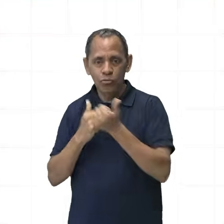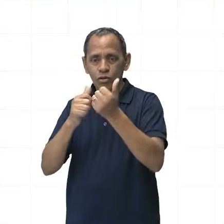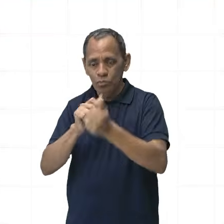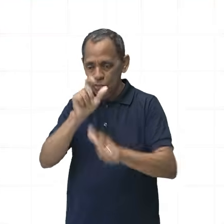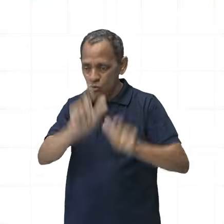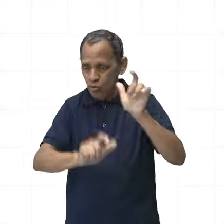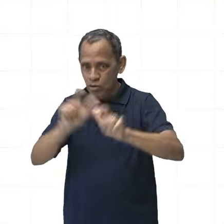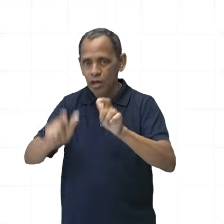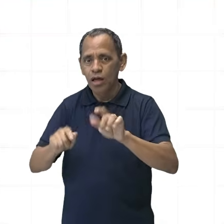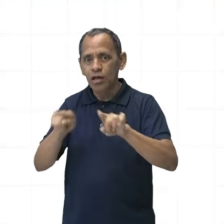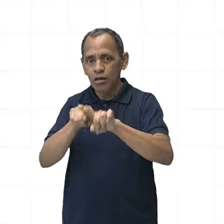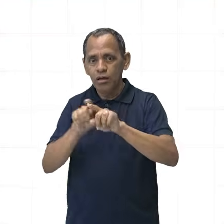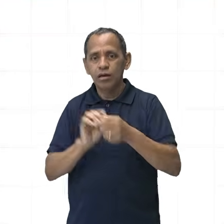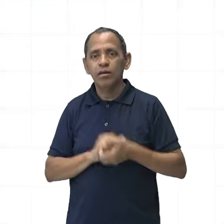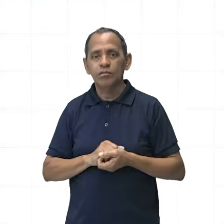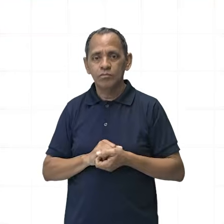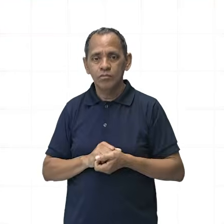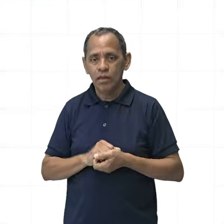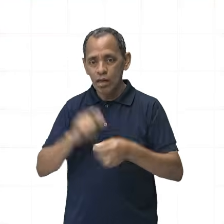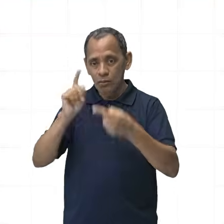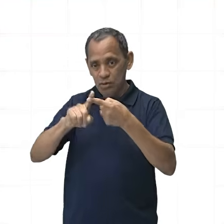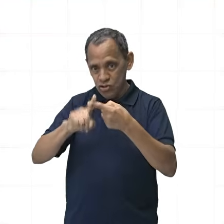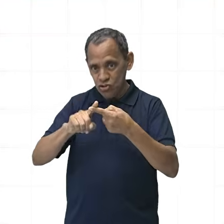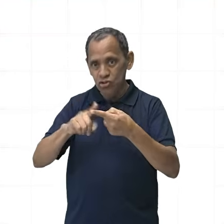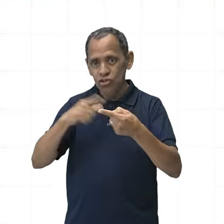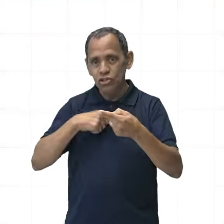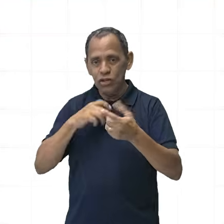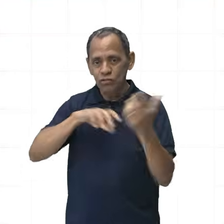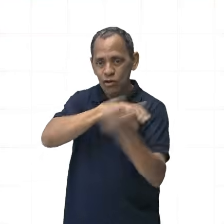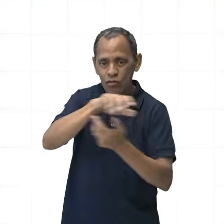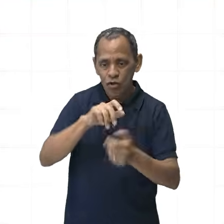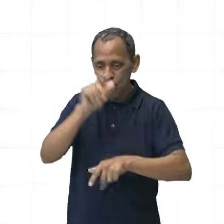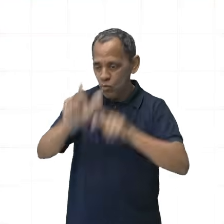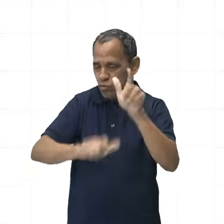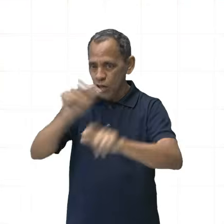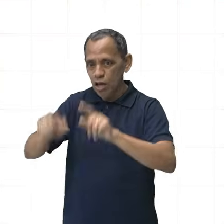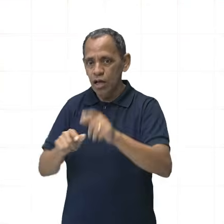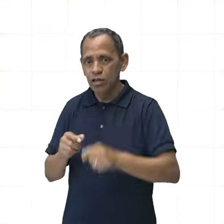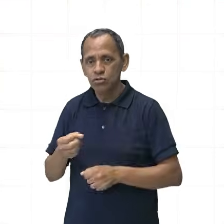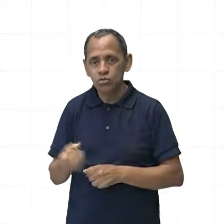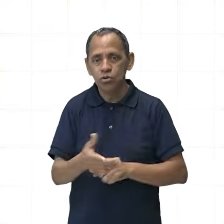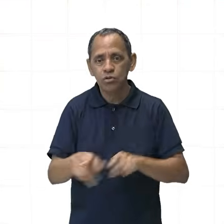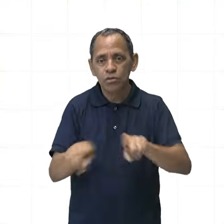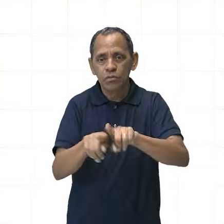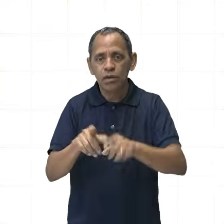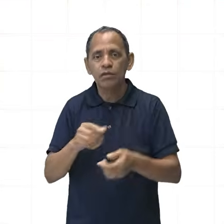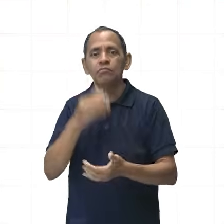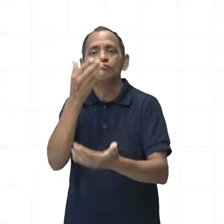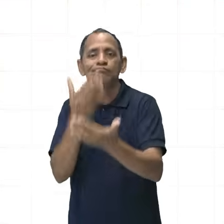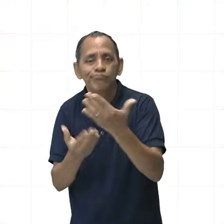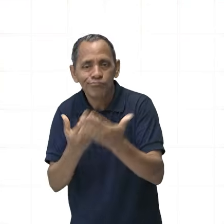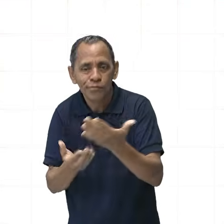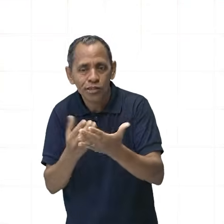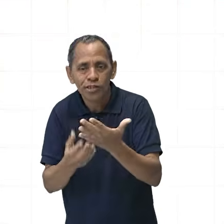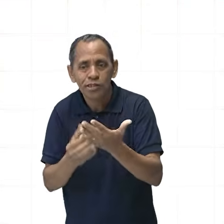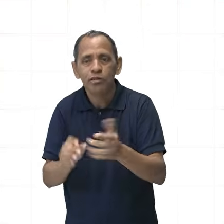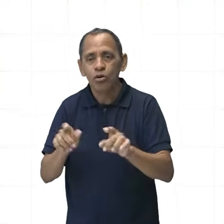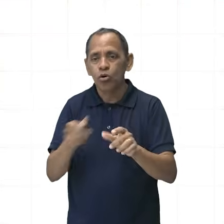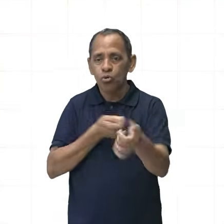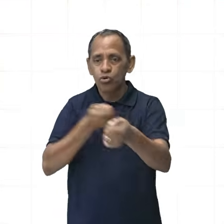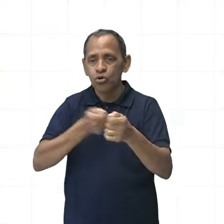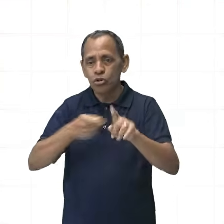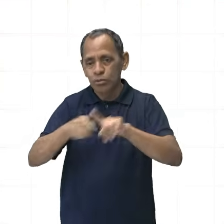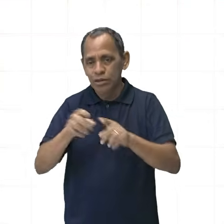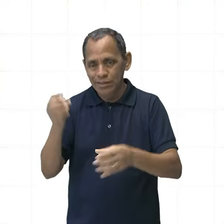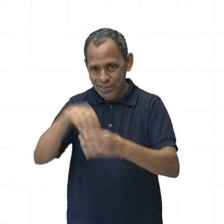Em 1959, o regime de Batista foi enfraquecido por deserções e revoltas populares